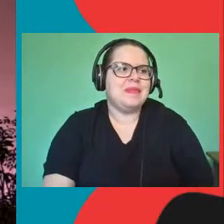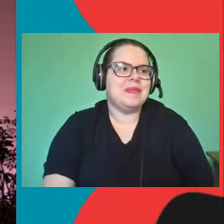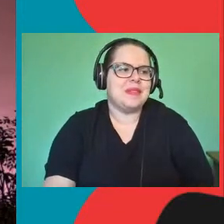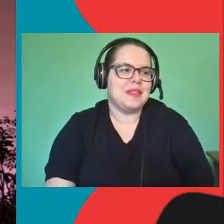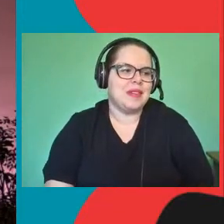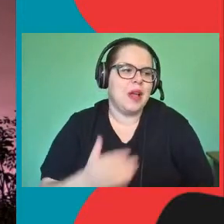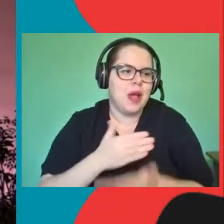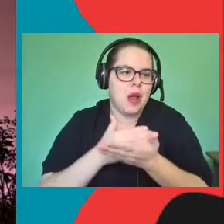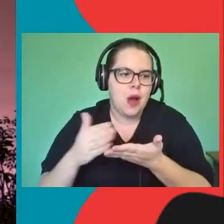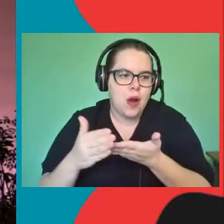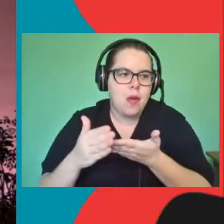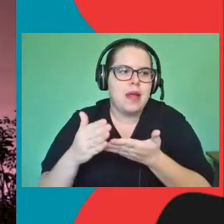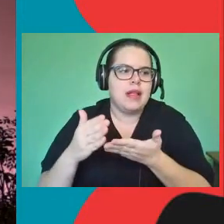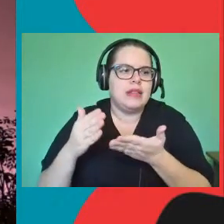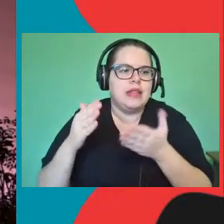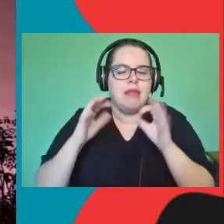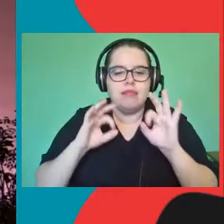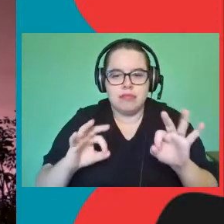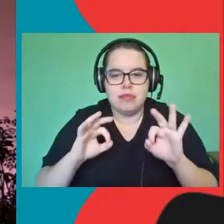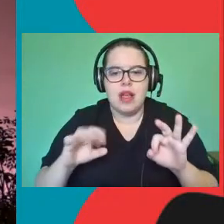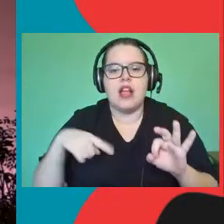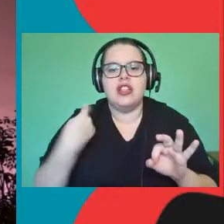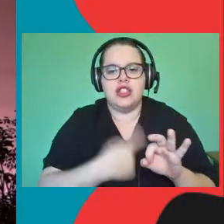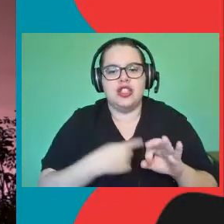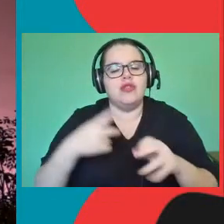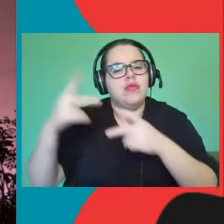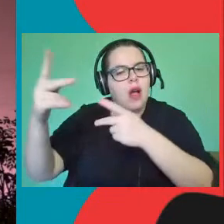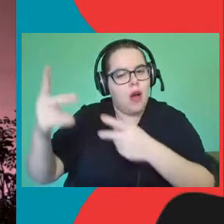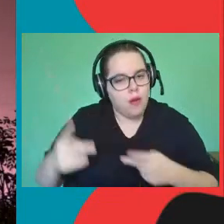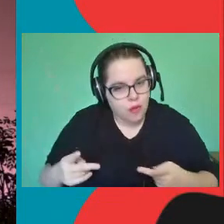começar a nossa mesa, a gente vai chamar aqui,